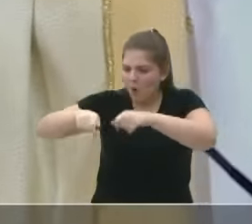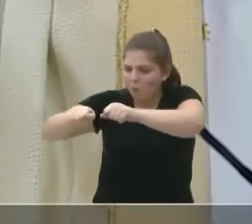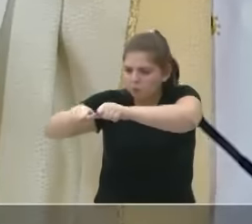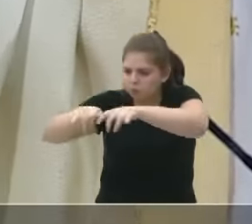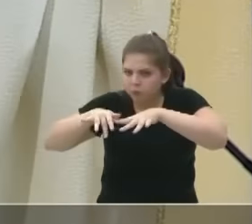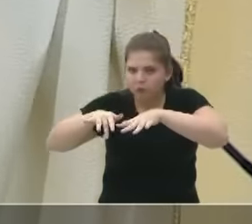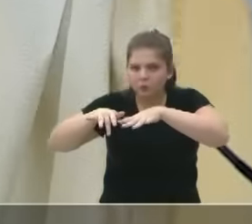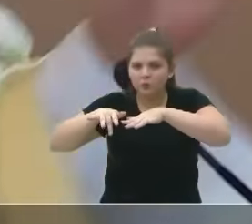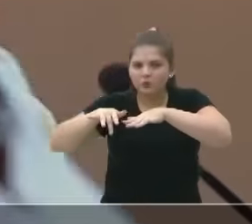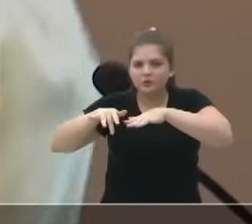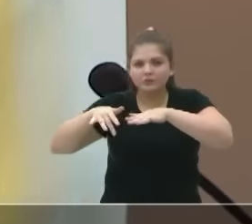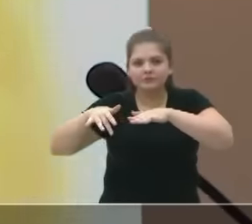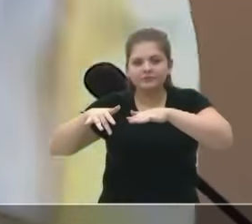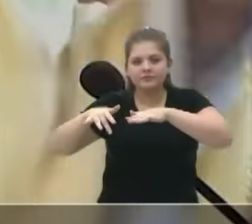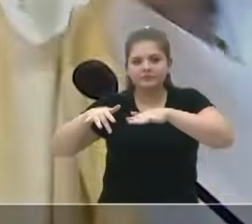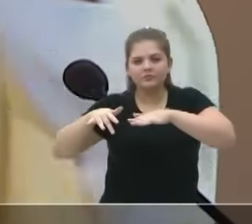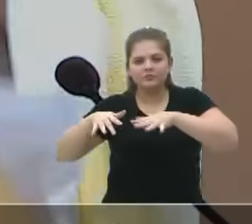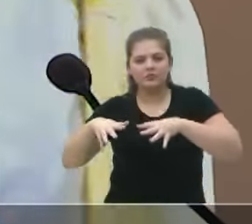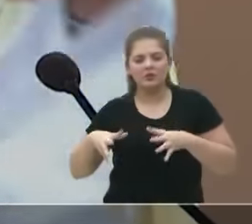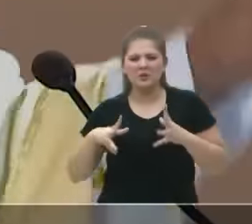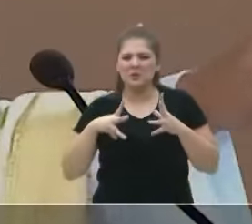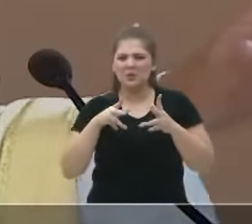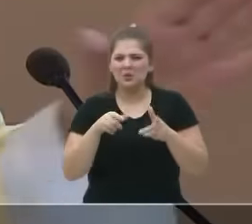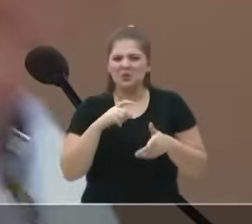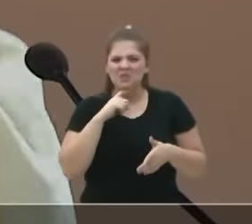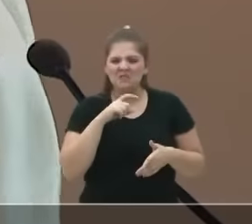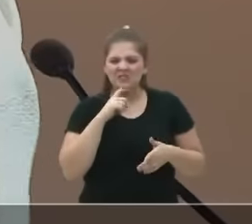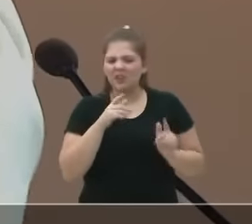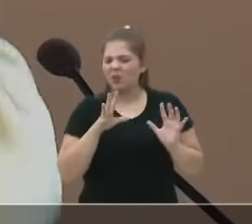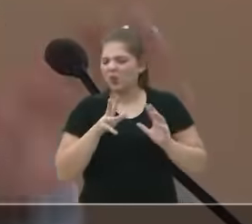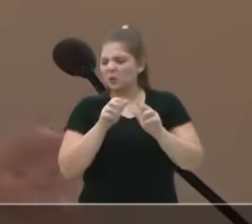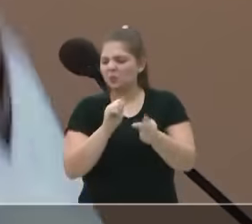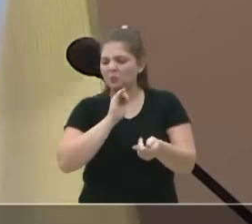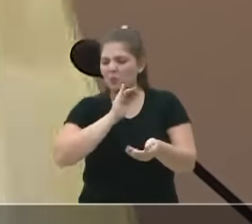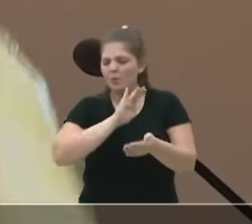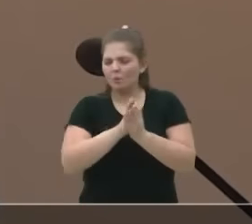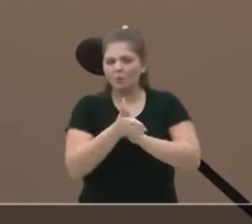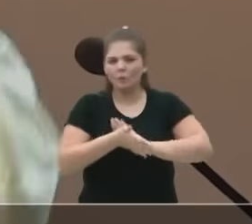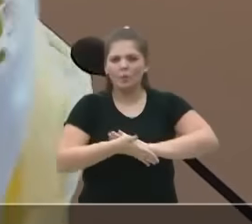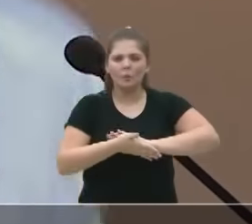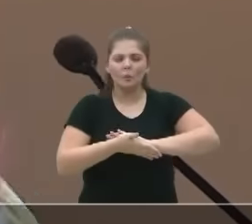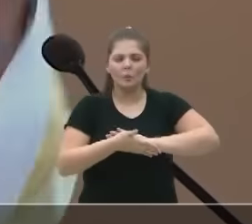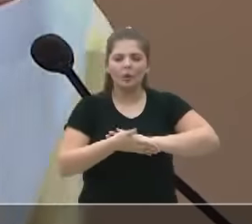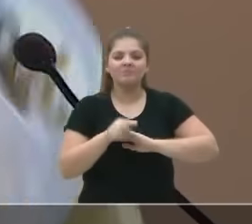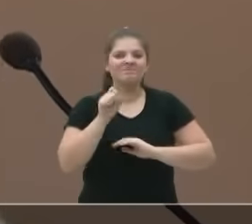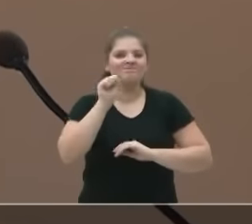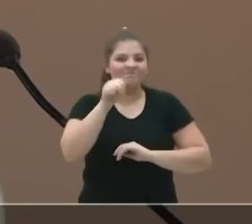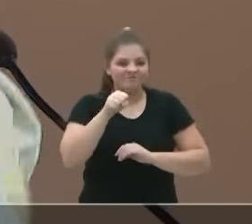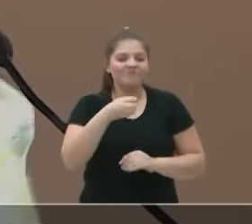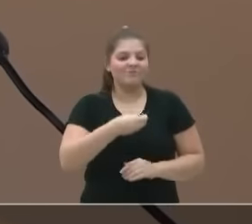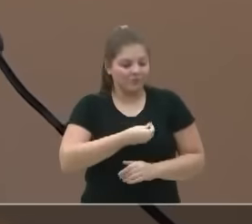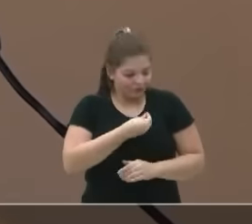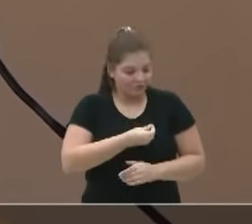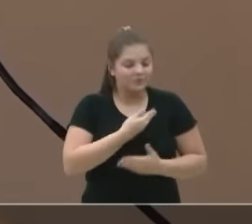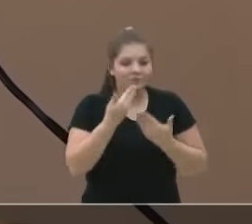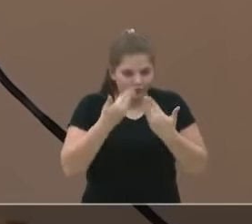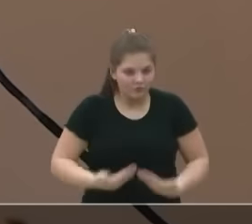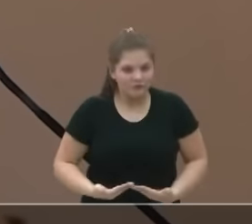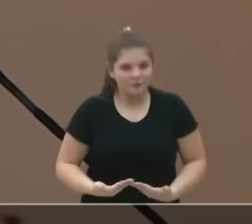vez, tirando toda e qualquer dúvida. Ele está vivo? Sim, ele está vivo.